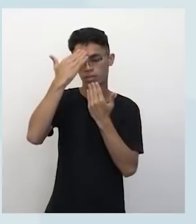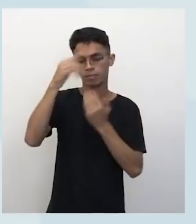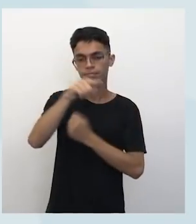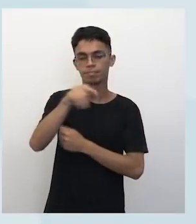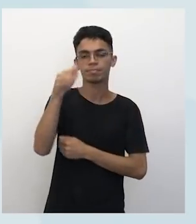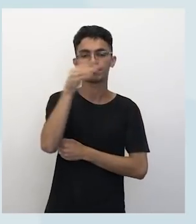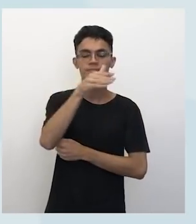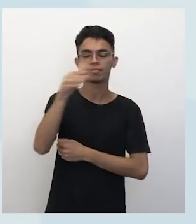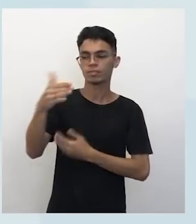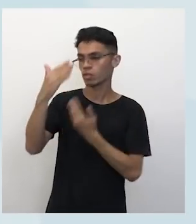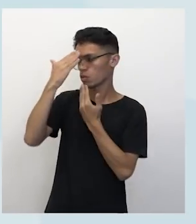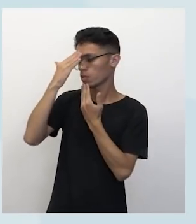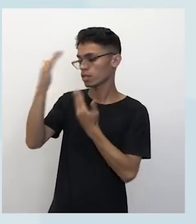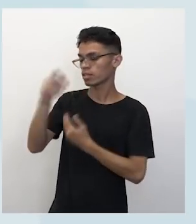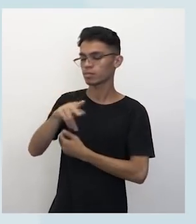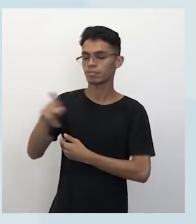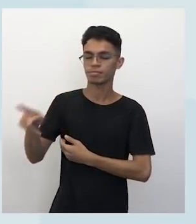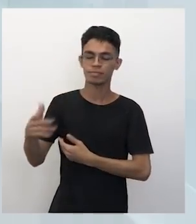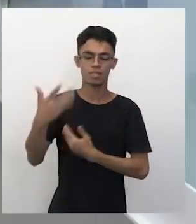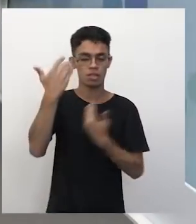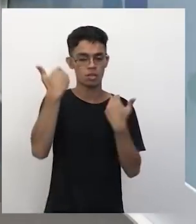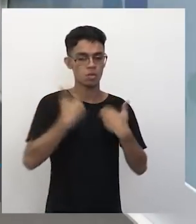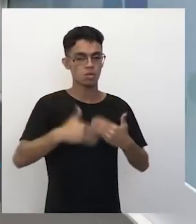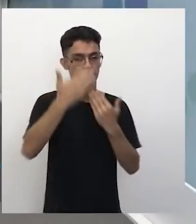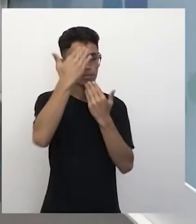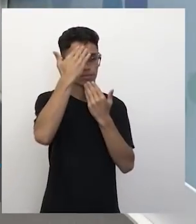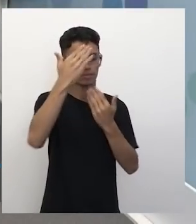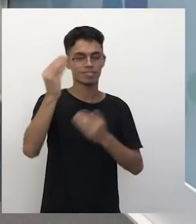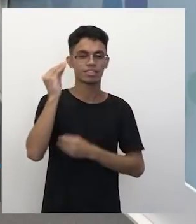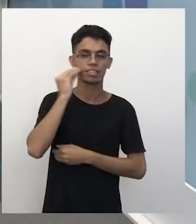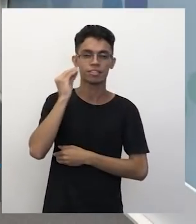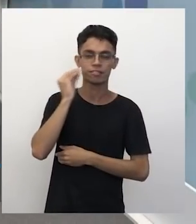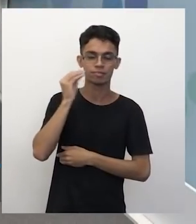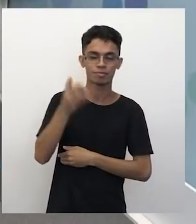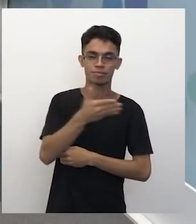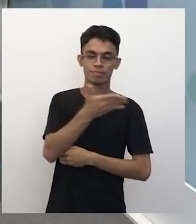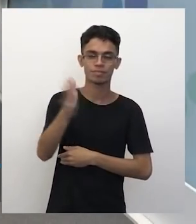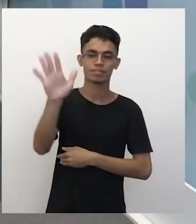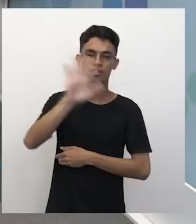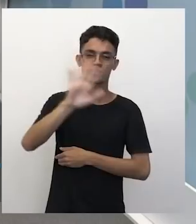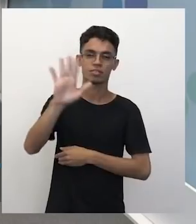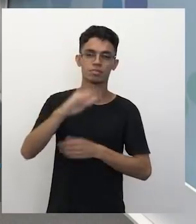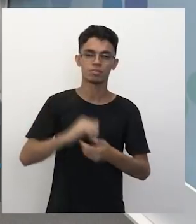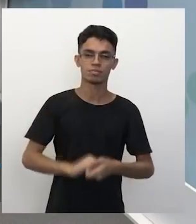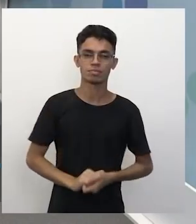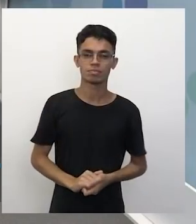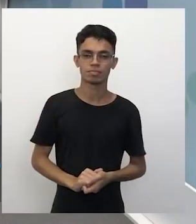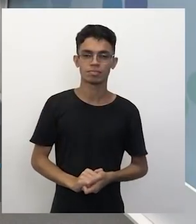todos. Obrigada, professora. Imagina, eu que agradeço. Um beijo para vocês. Tchau, tchau.